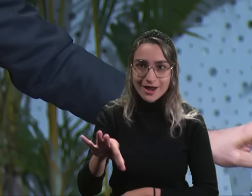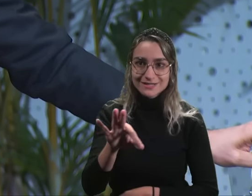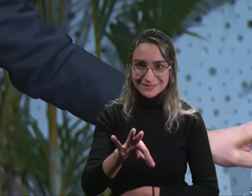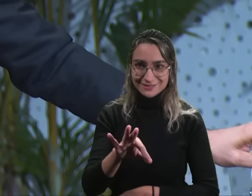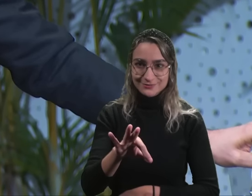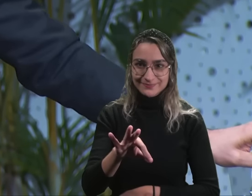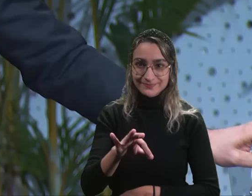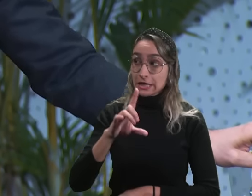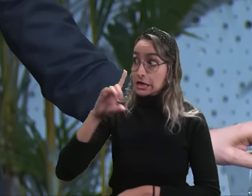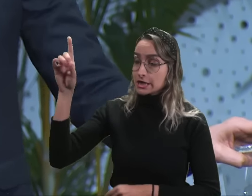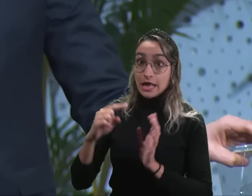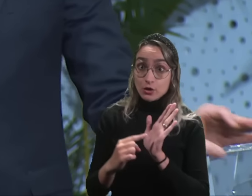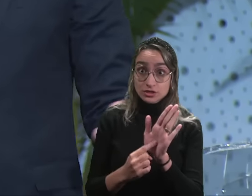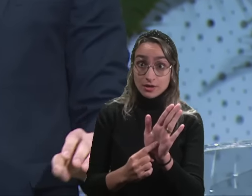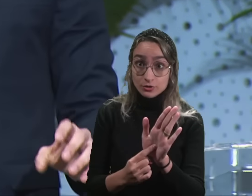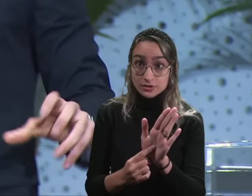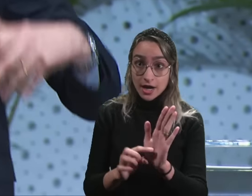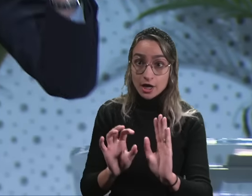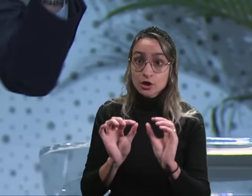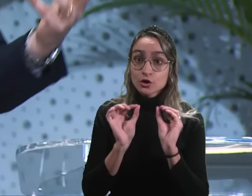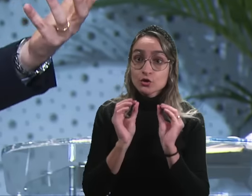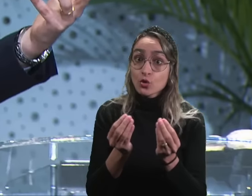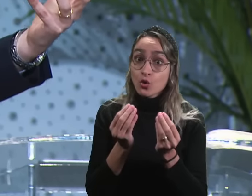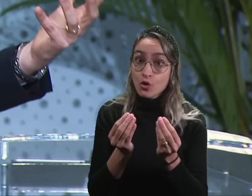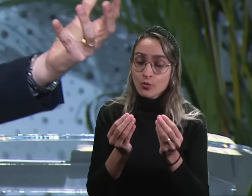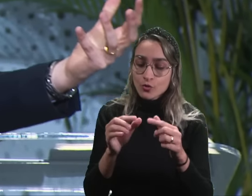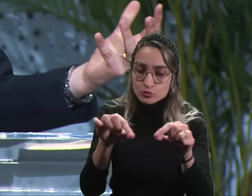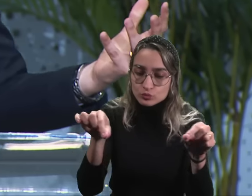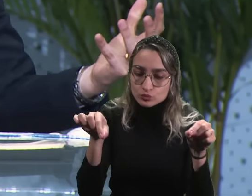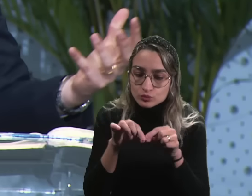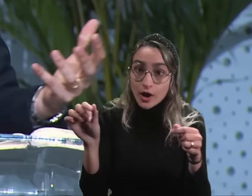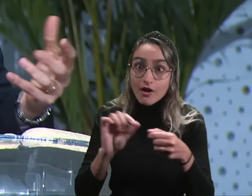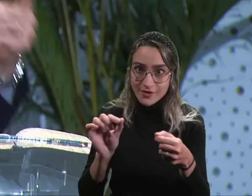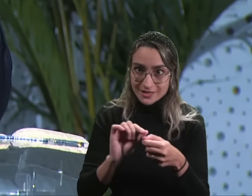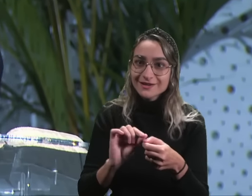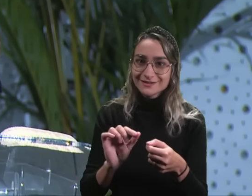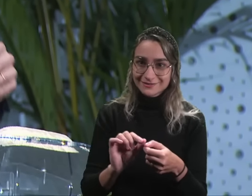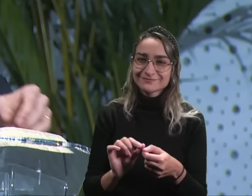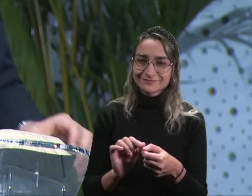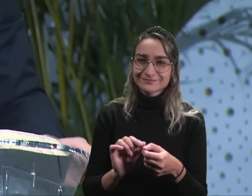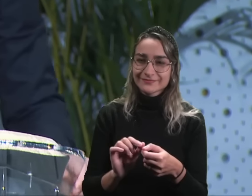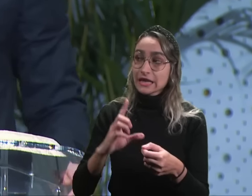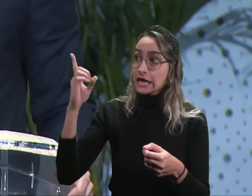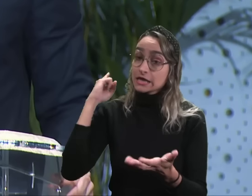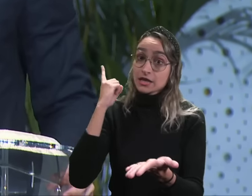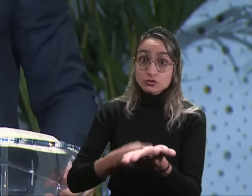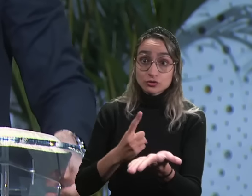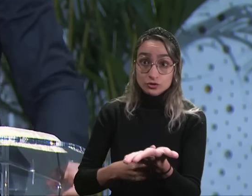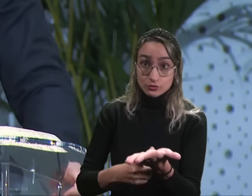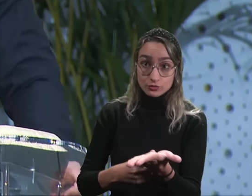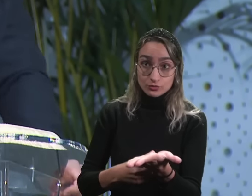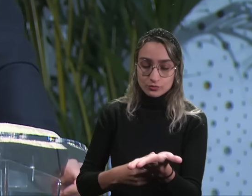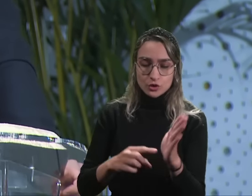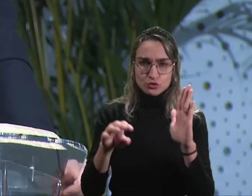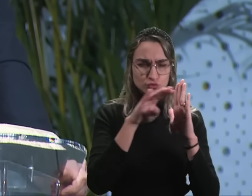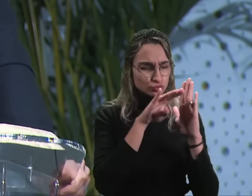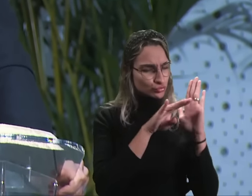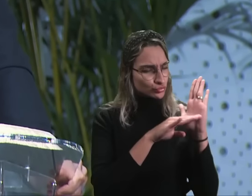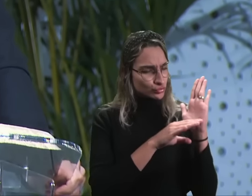E ordenou revelou como deveria ser o Santuário E ordenou como ele deveria ser feito